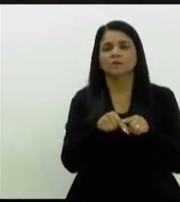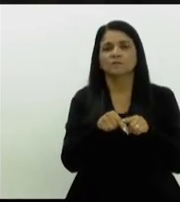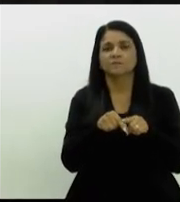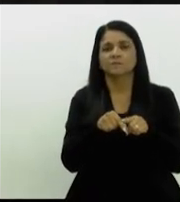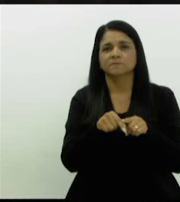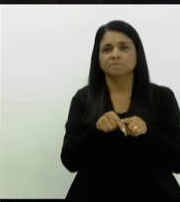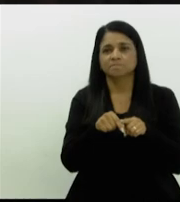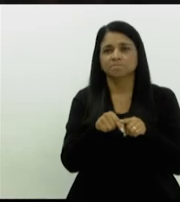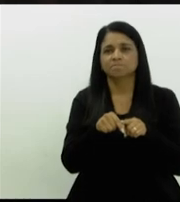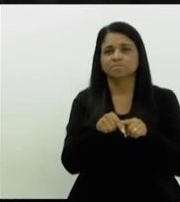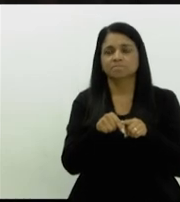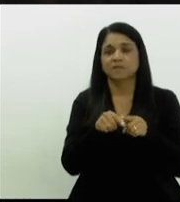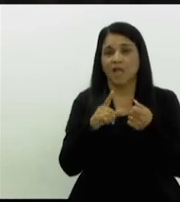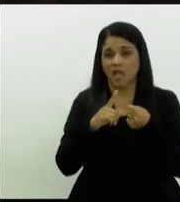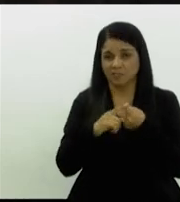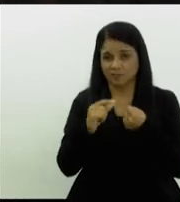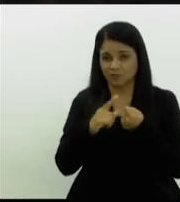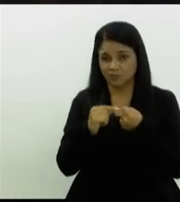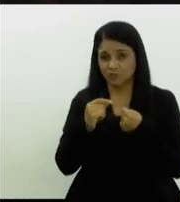instrumentos